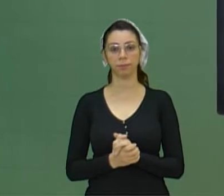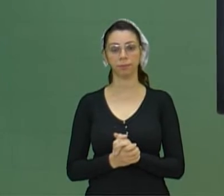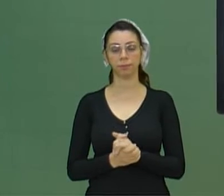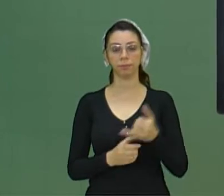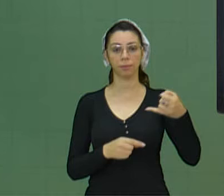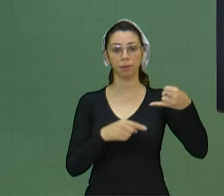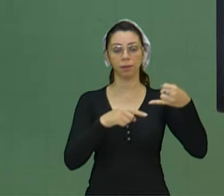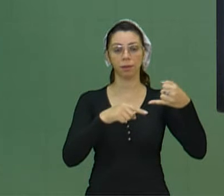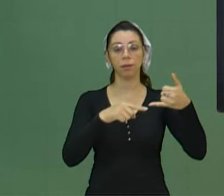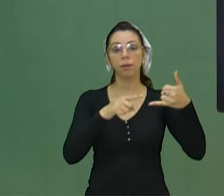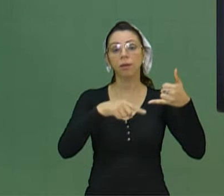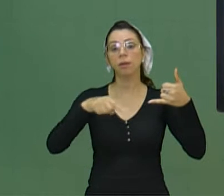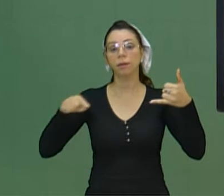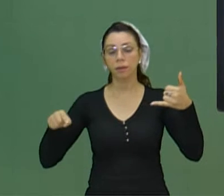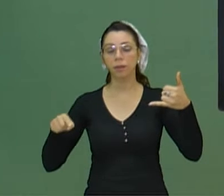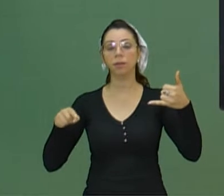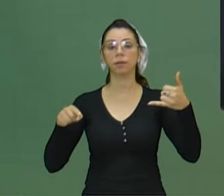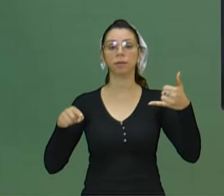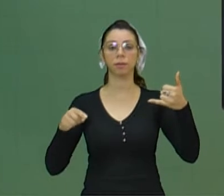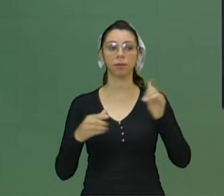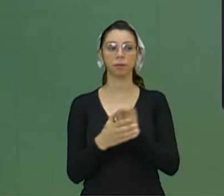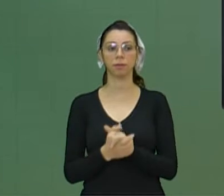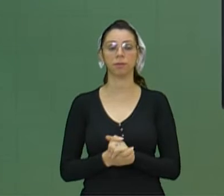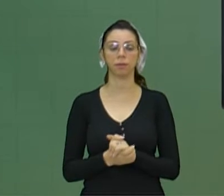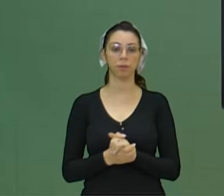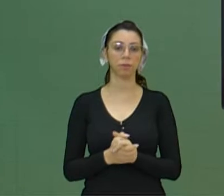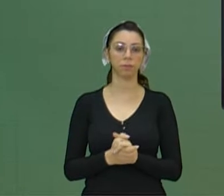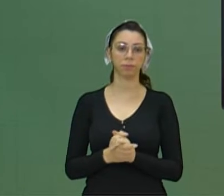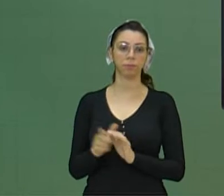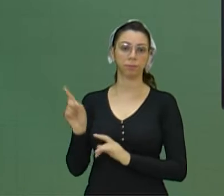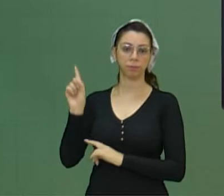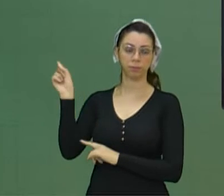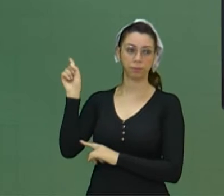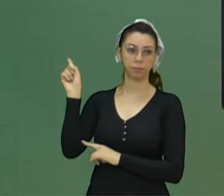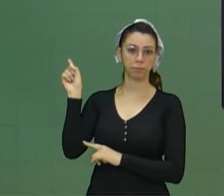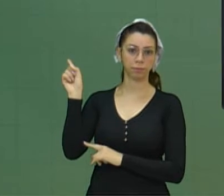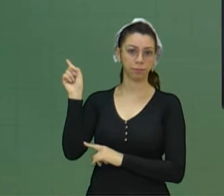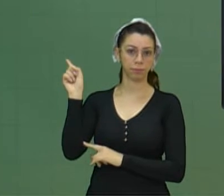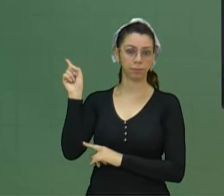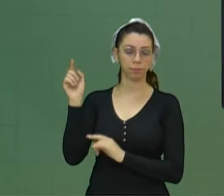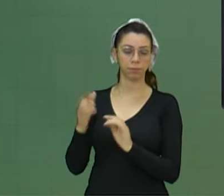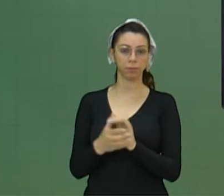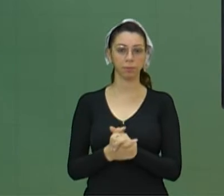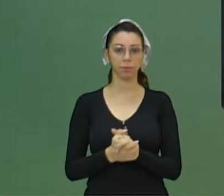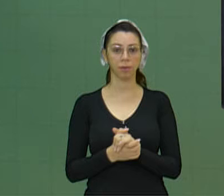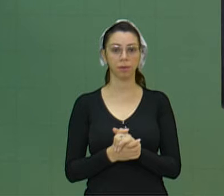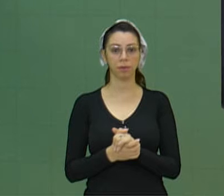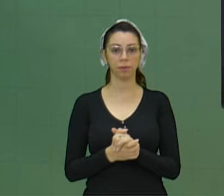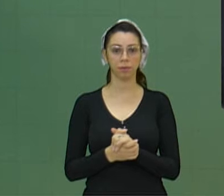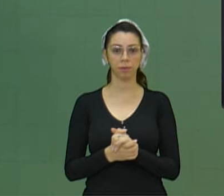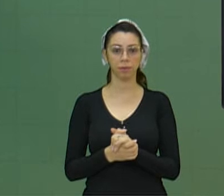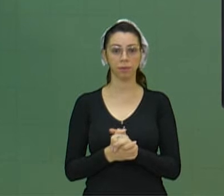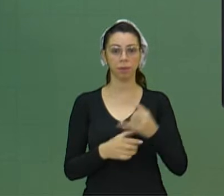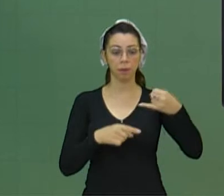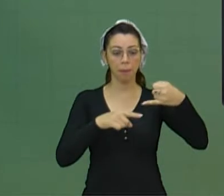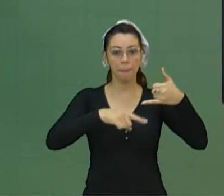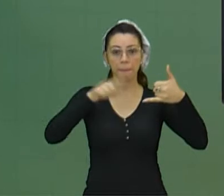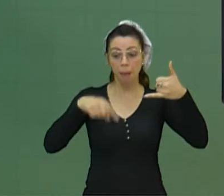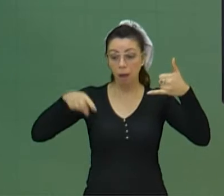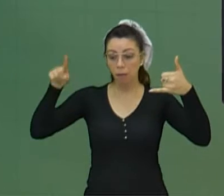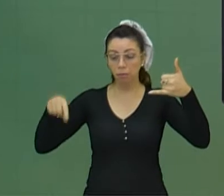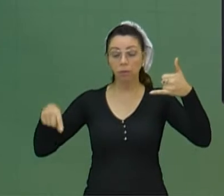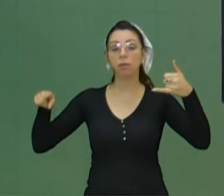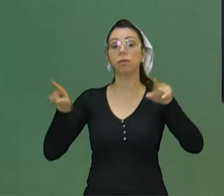a razão entre a tensão e a corrente. Então, quanto maior a tensão, teria que ser